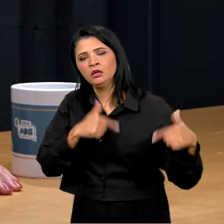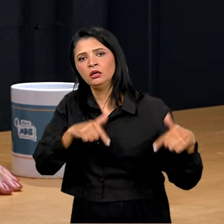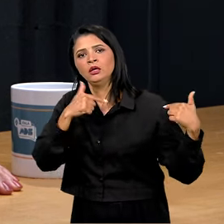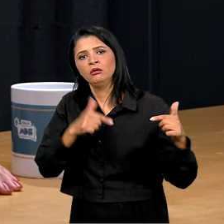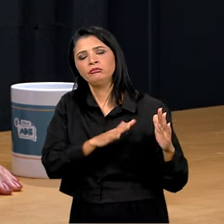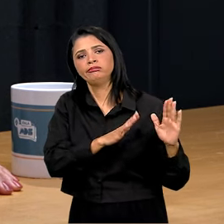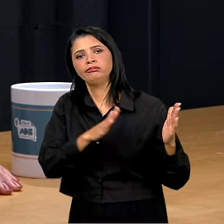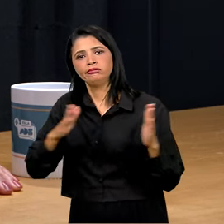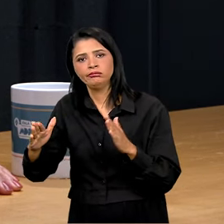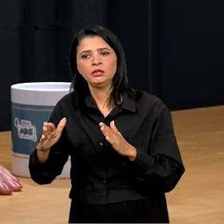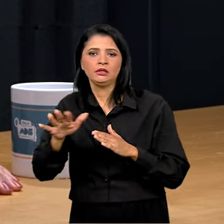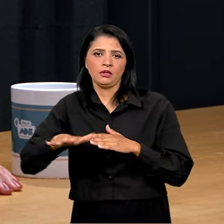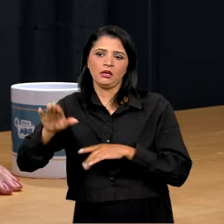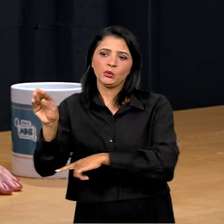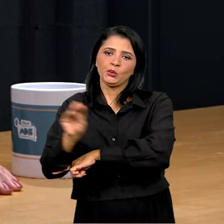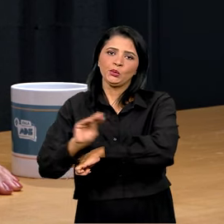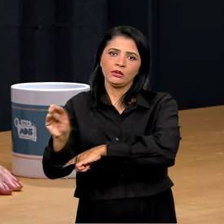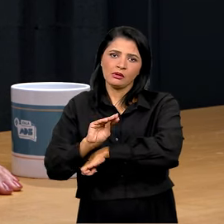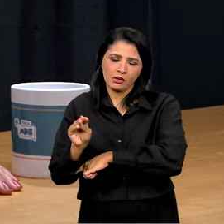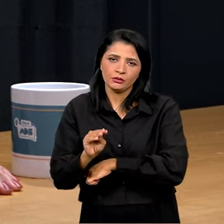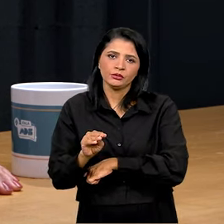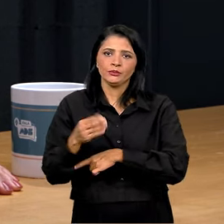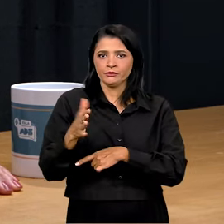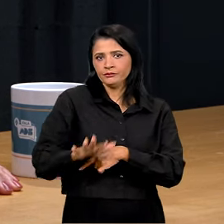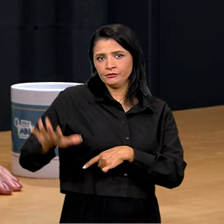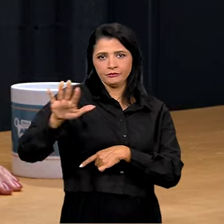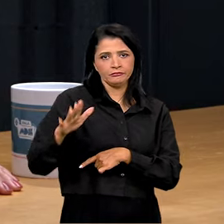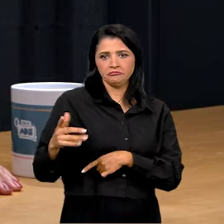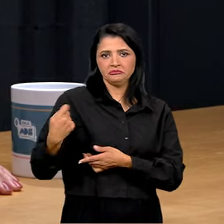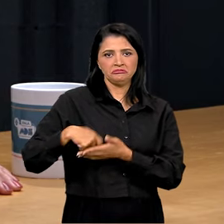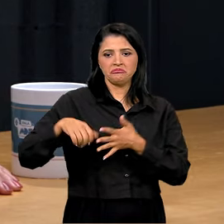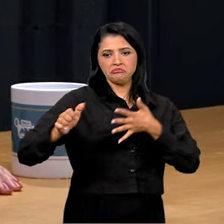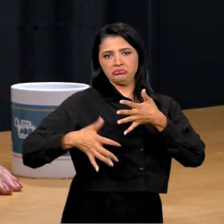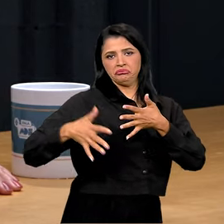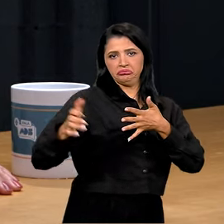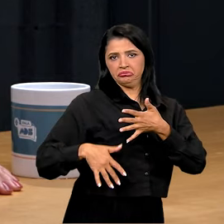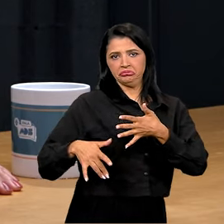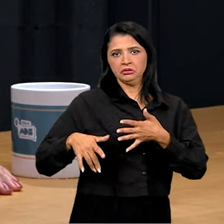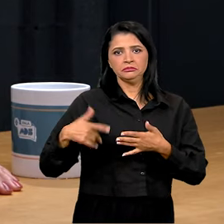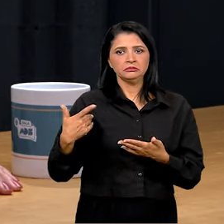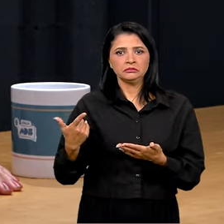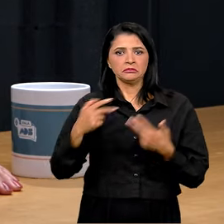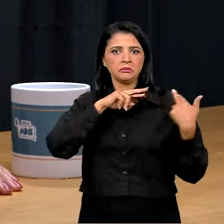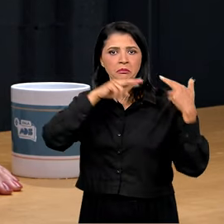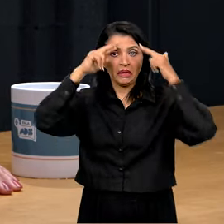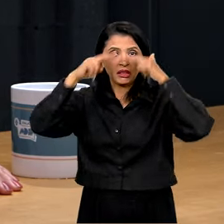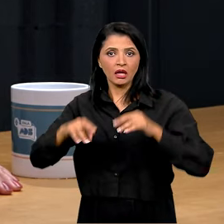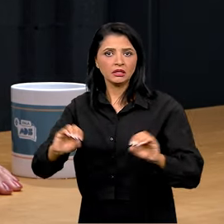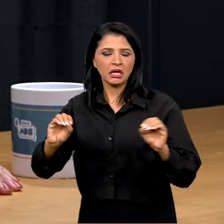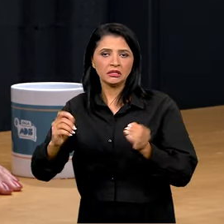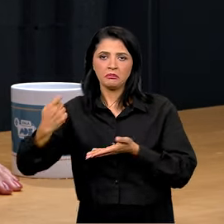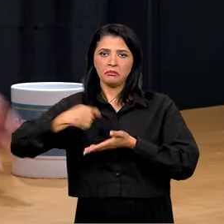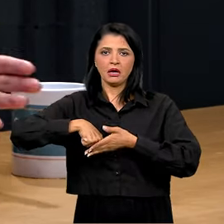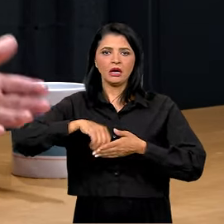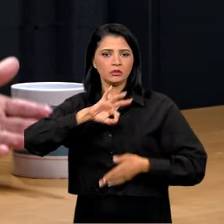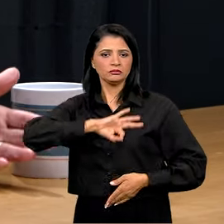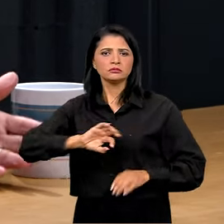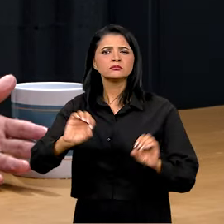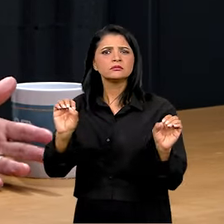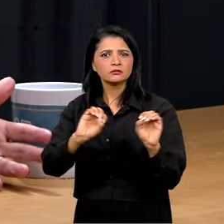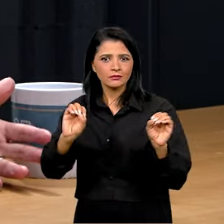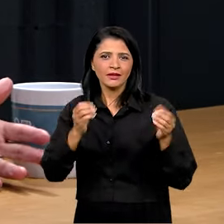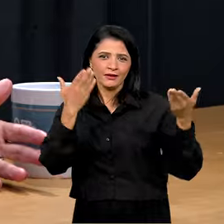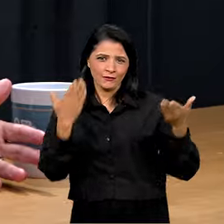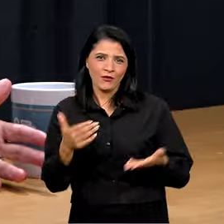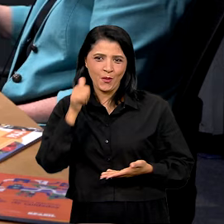atividades relacionadas aos cuidados geralmente subvalorizadas e em muitos casos não remuneradas que foi o que